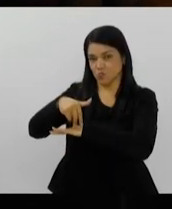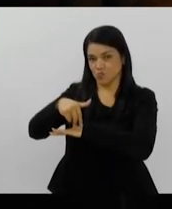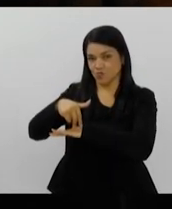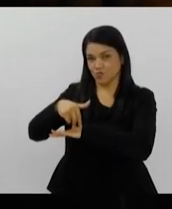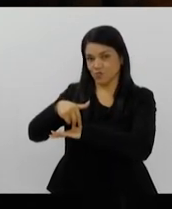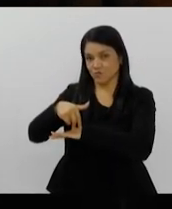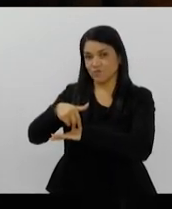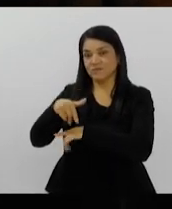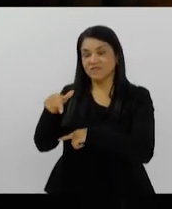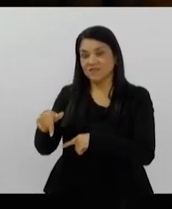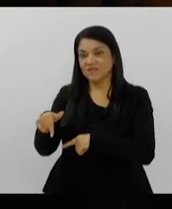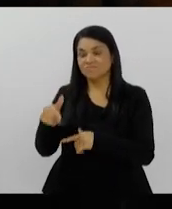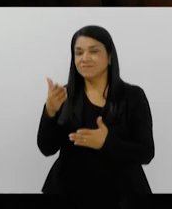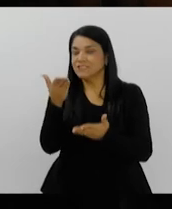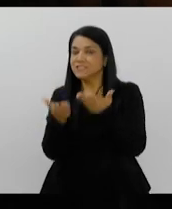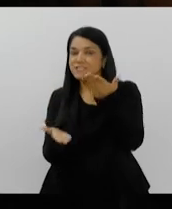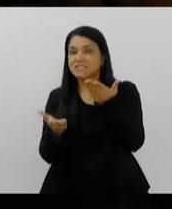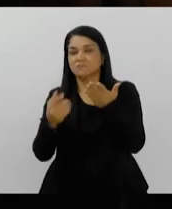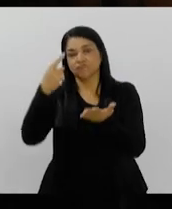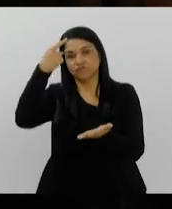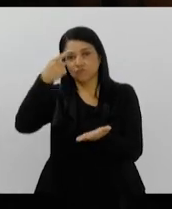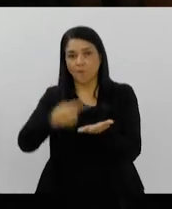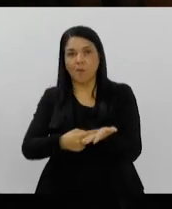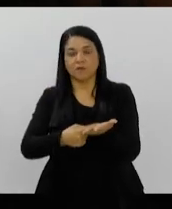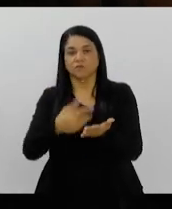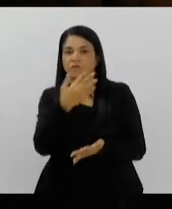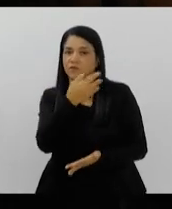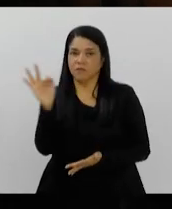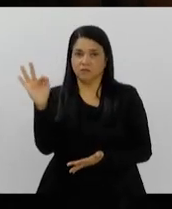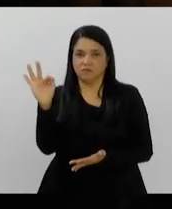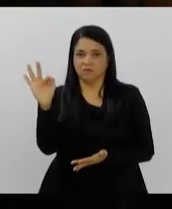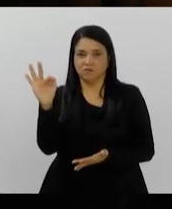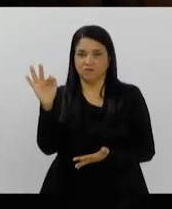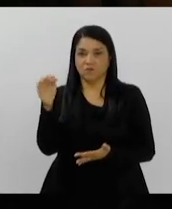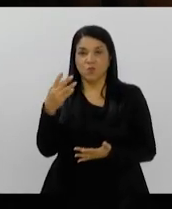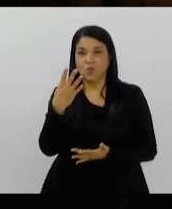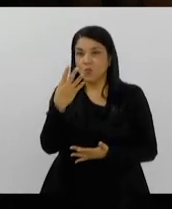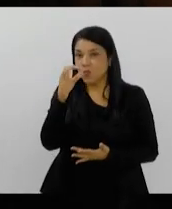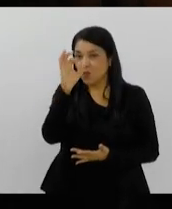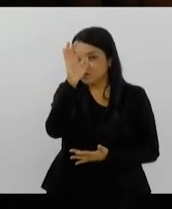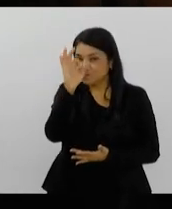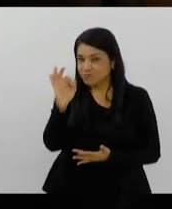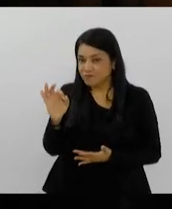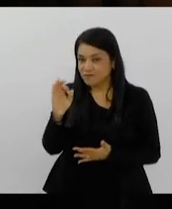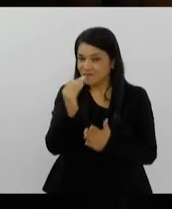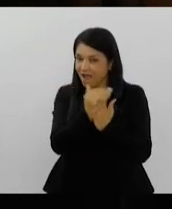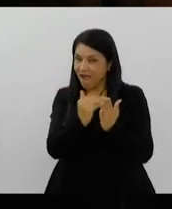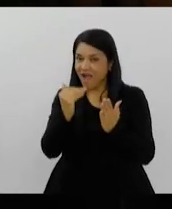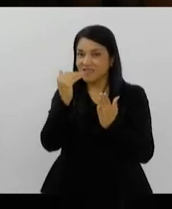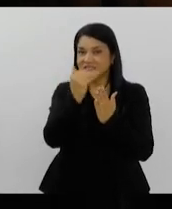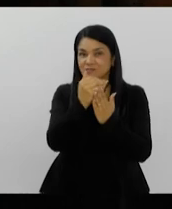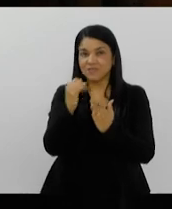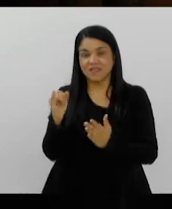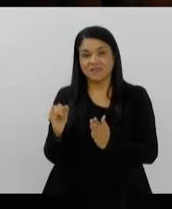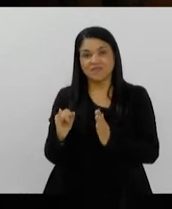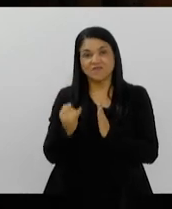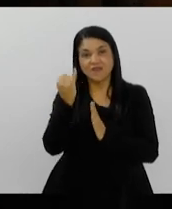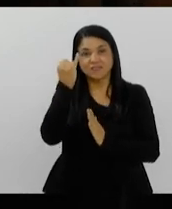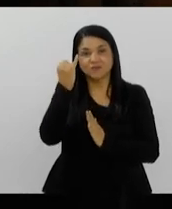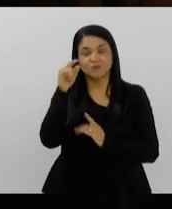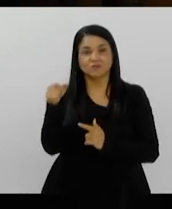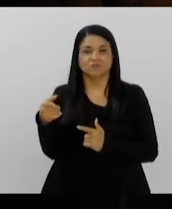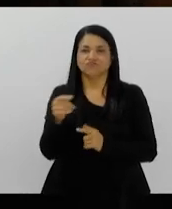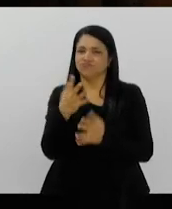instrumento de desequilíbrio do Pacto Federativo. Pagar 4% de juros acima da inflação é